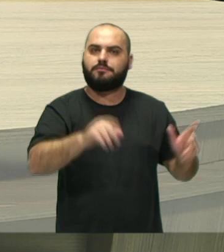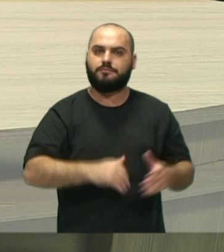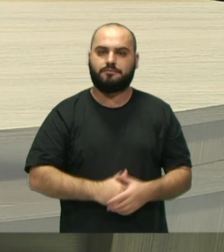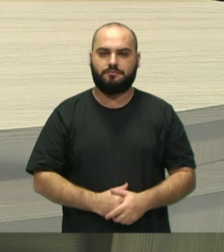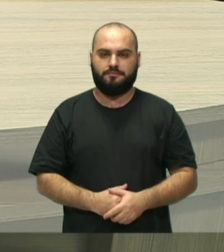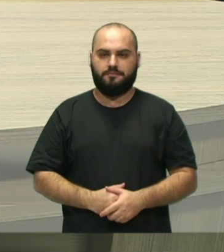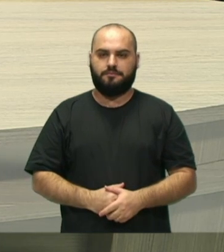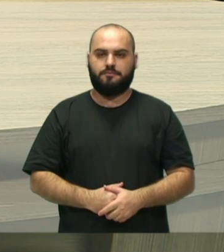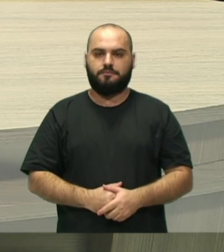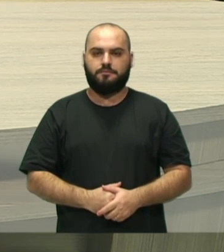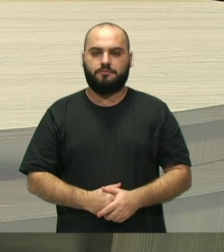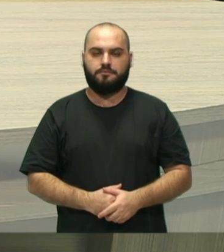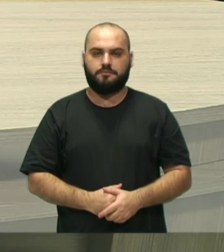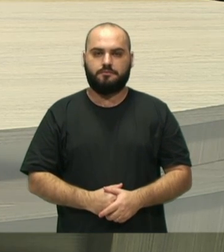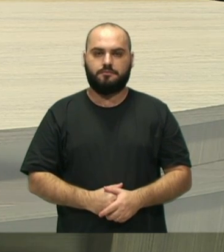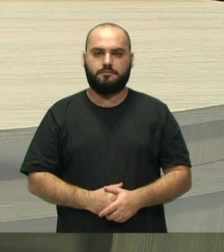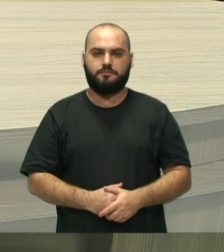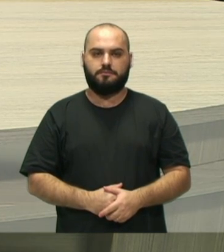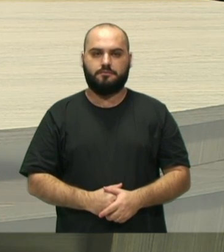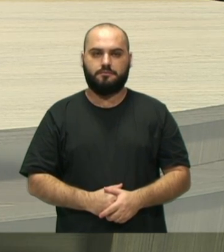Você trabalha bastante como